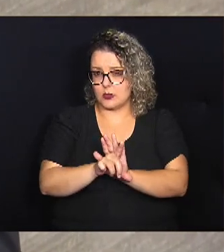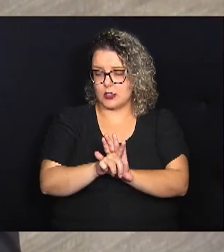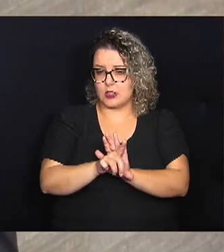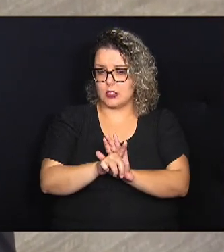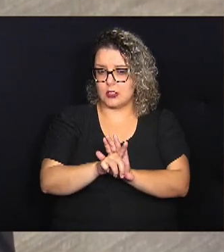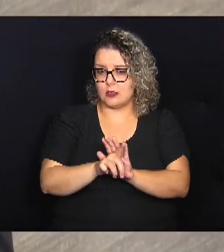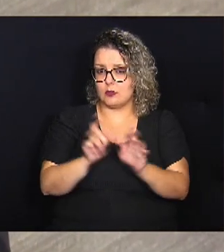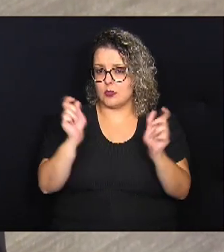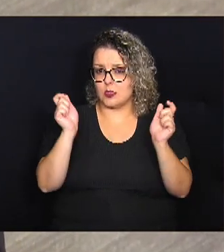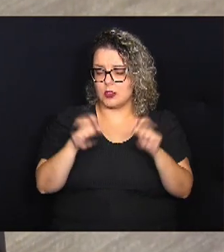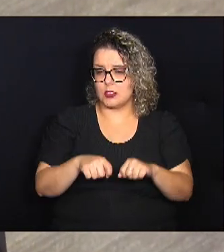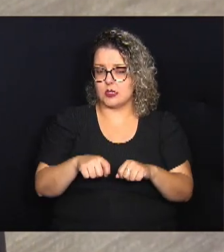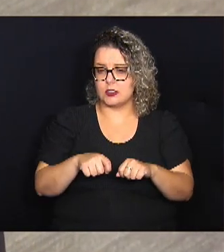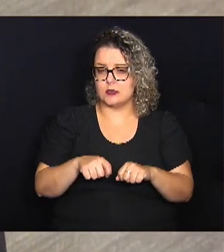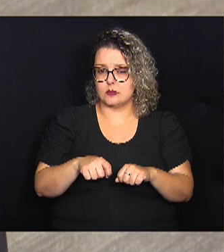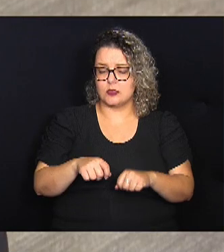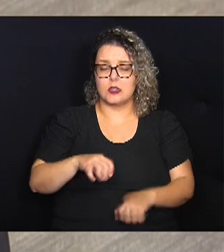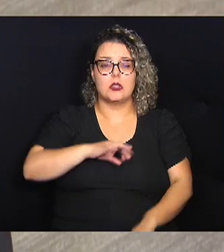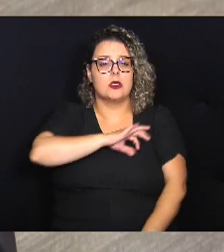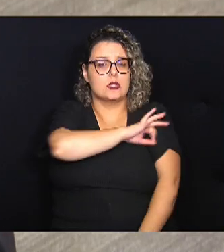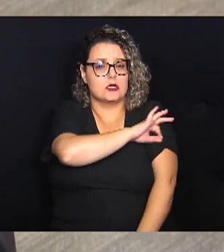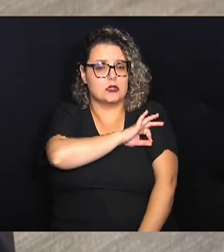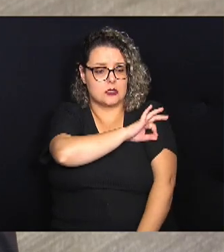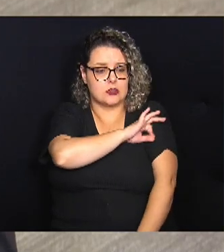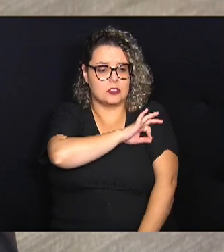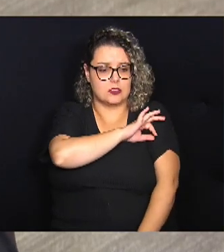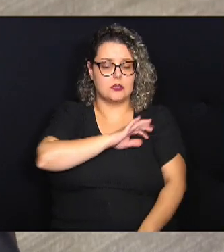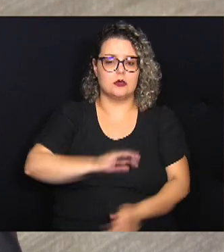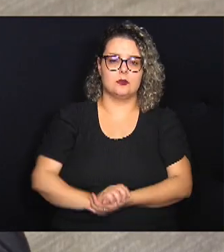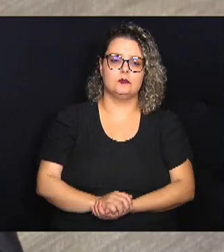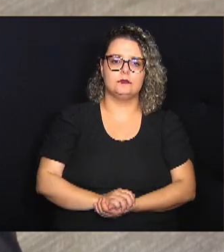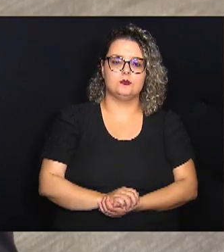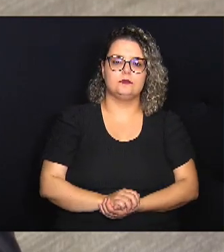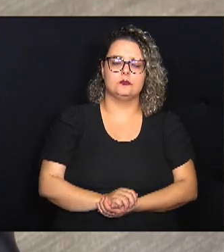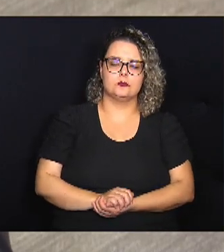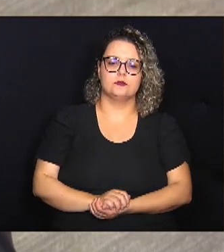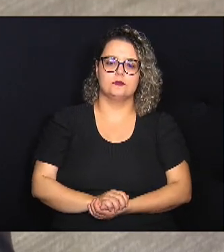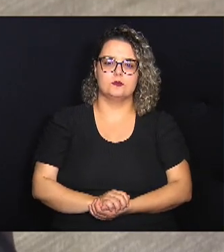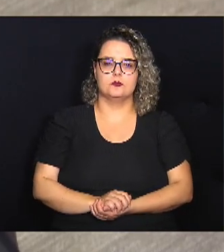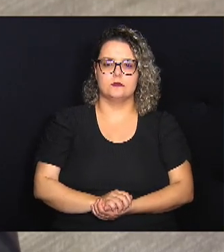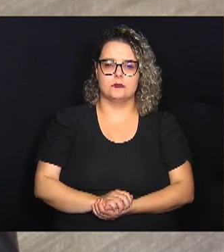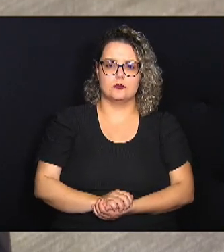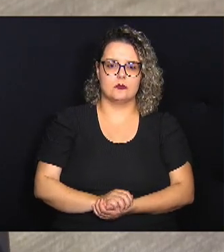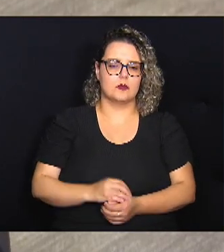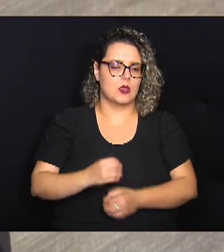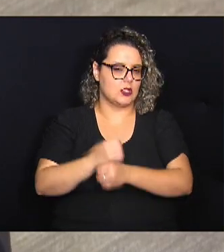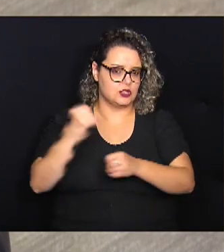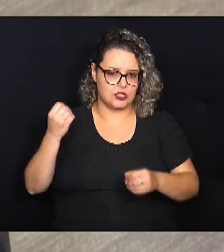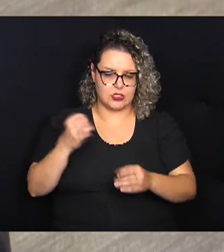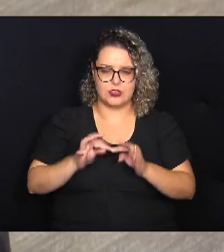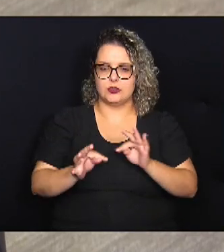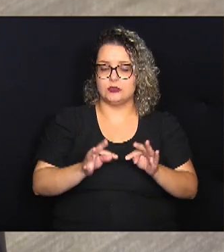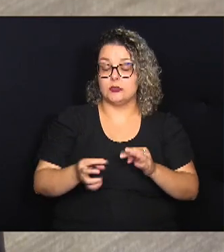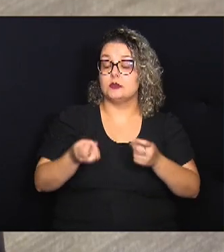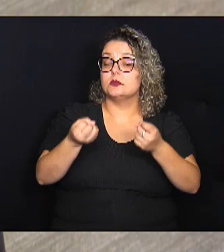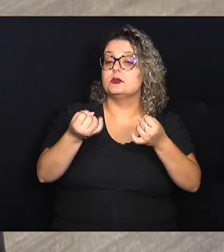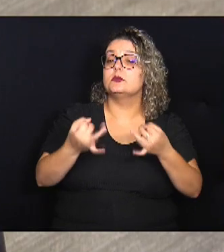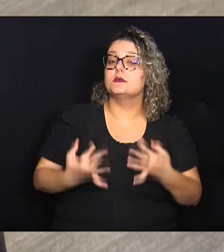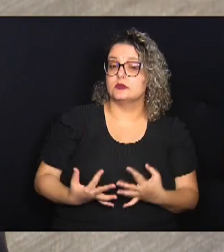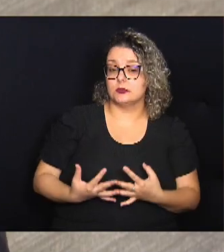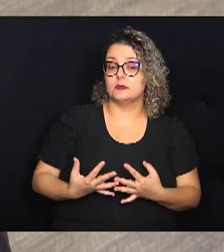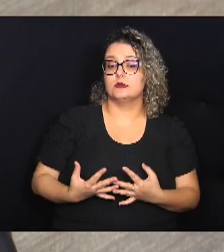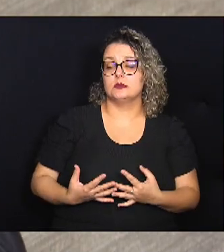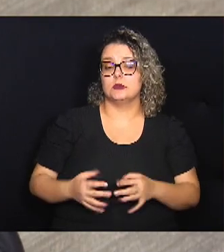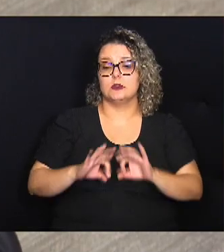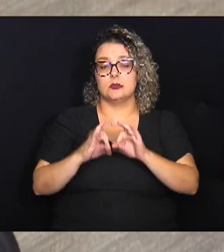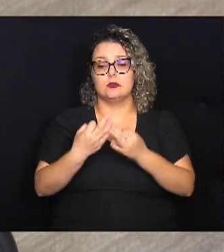possibilitar que as prefeituras destinassem técnicos, engenheiros, arquitetos, para orientação das famílias de baixa